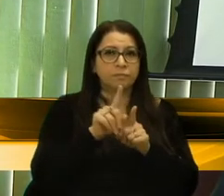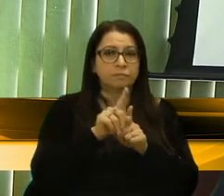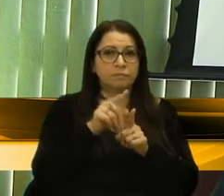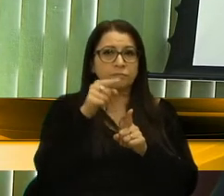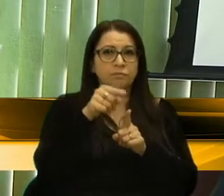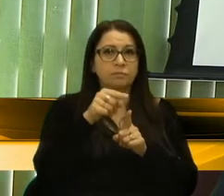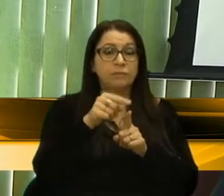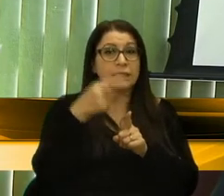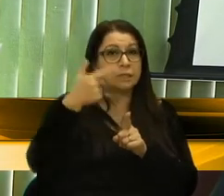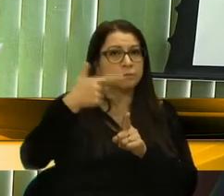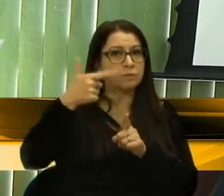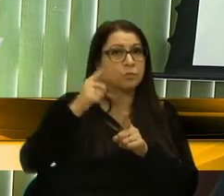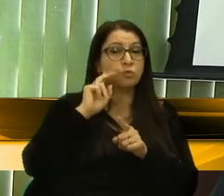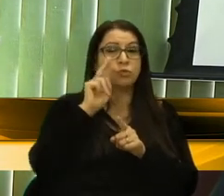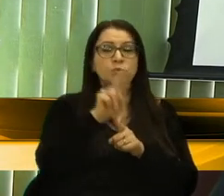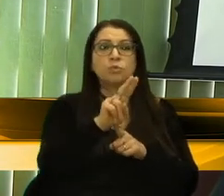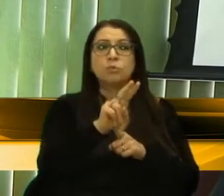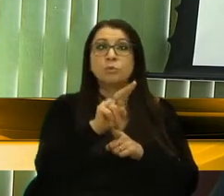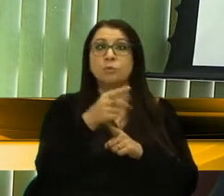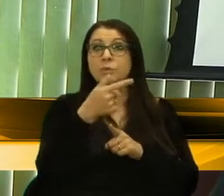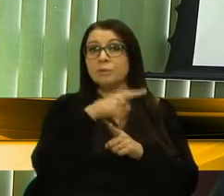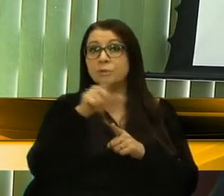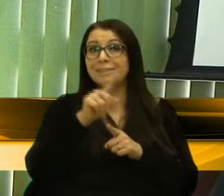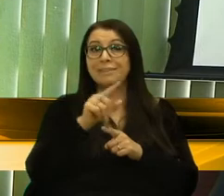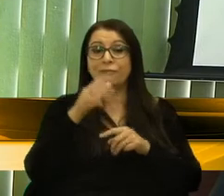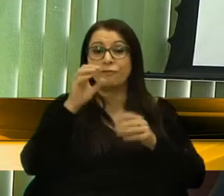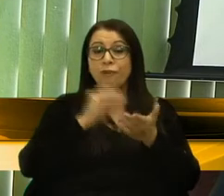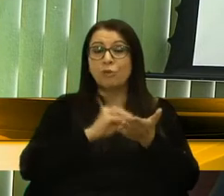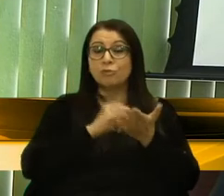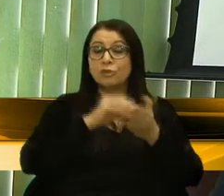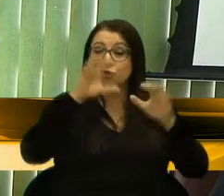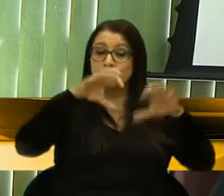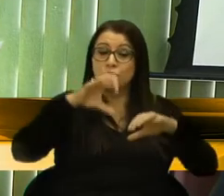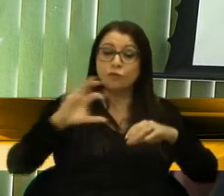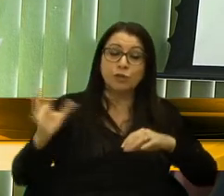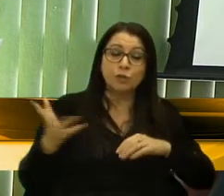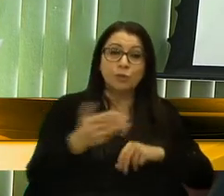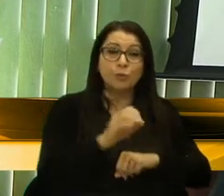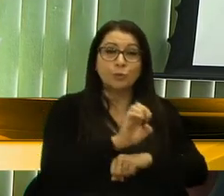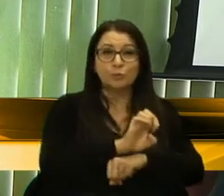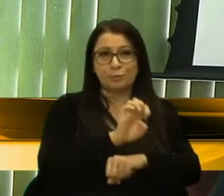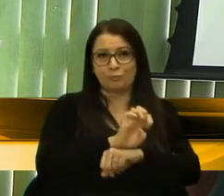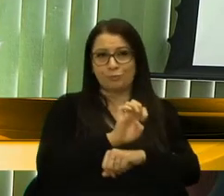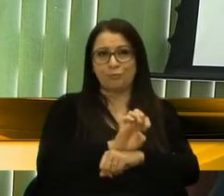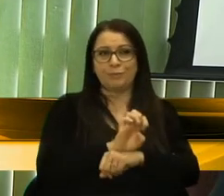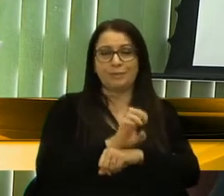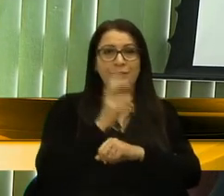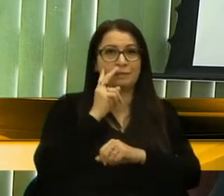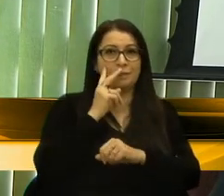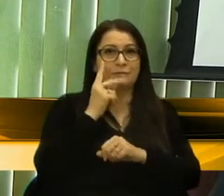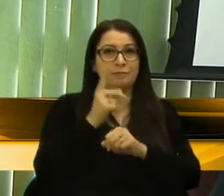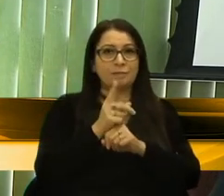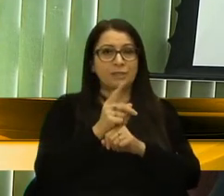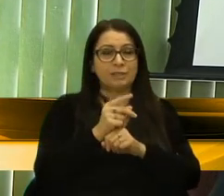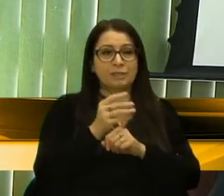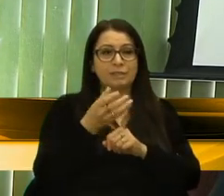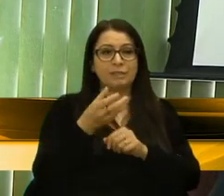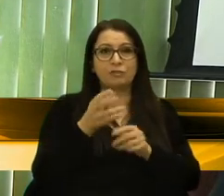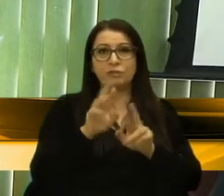Segundo, uma estiagem em todo o estado, com forte reflexo no nosso meio rural.